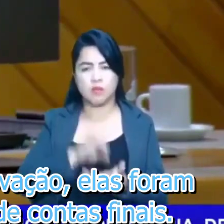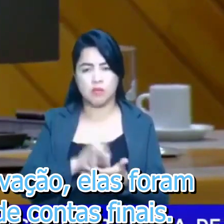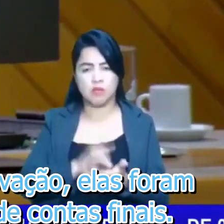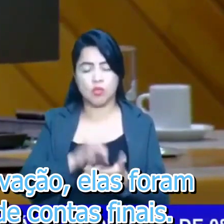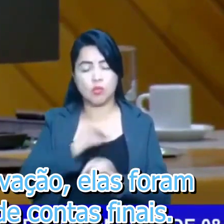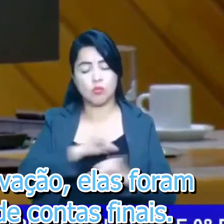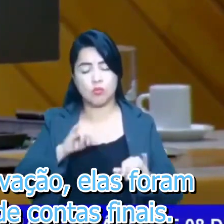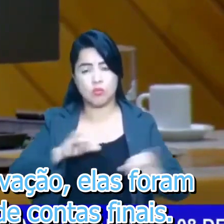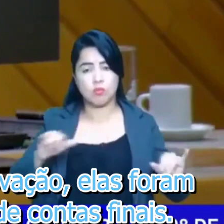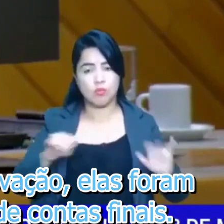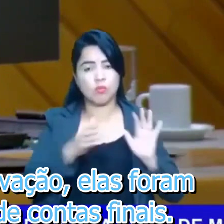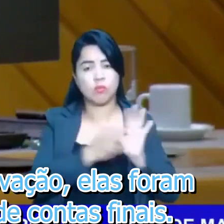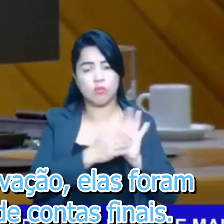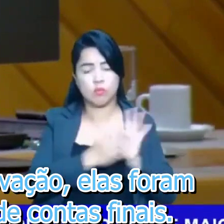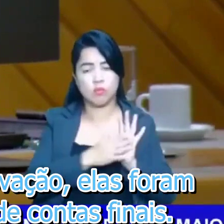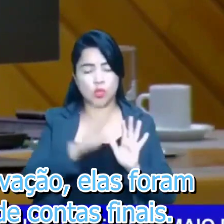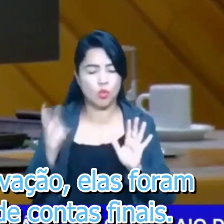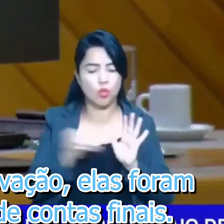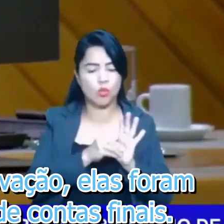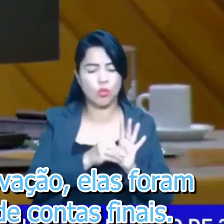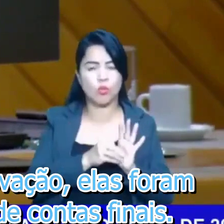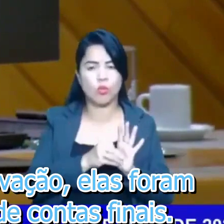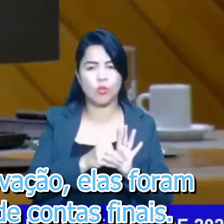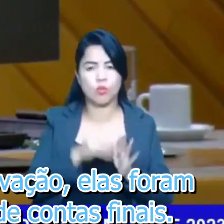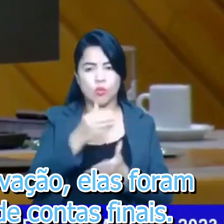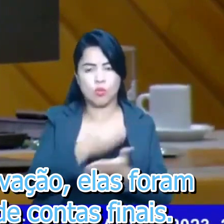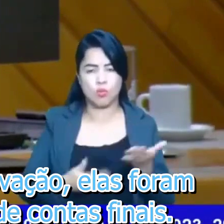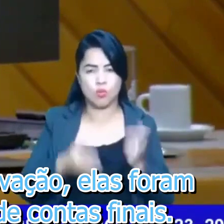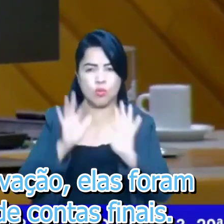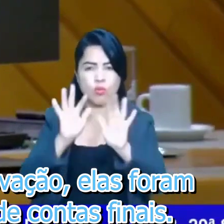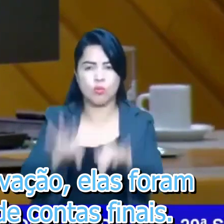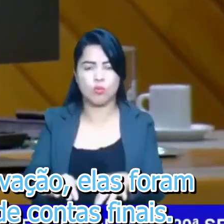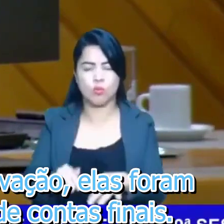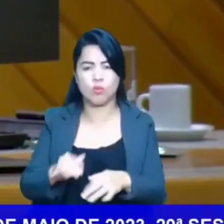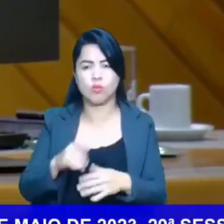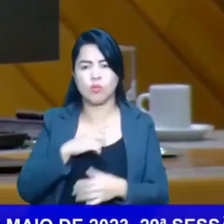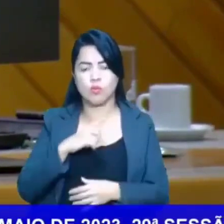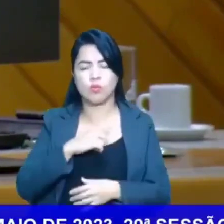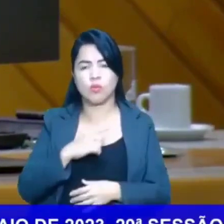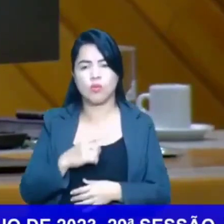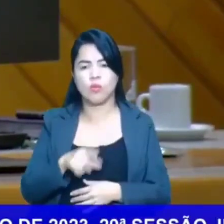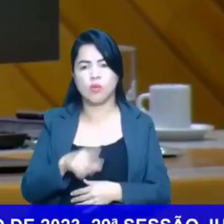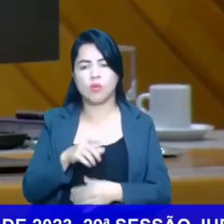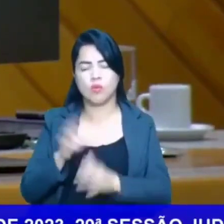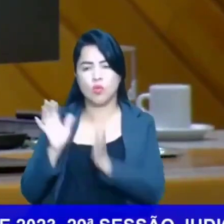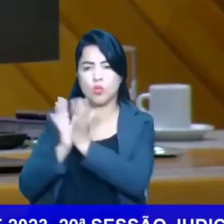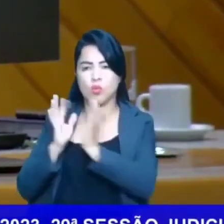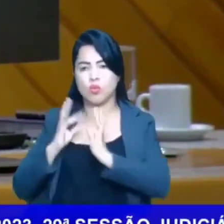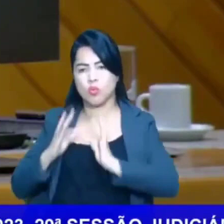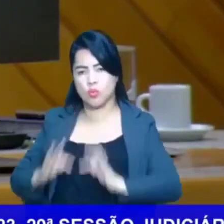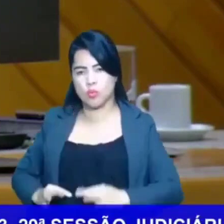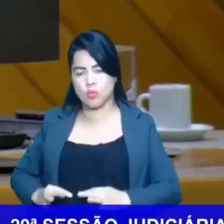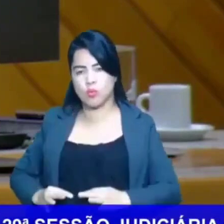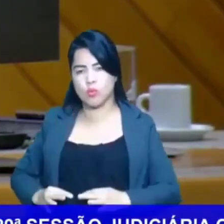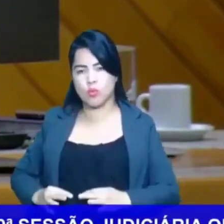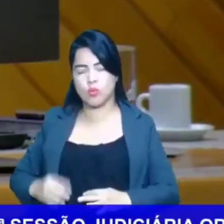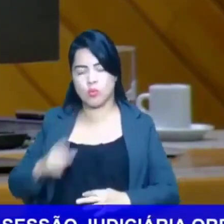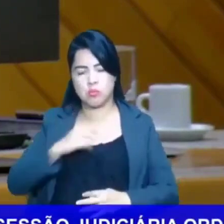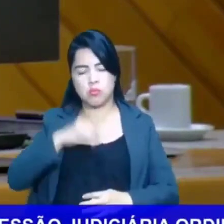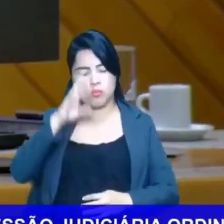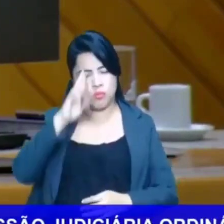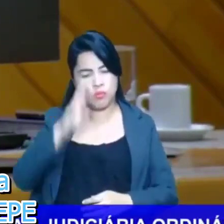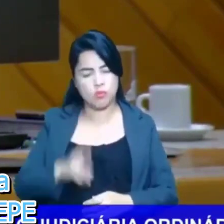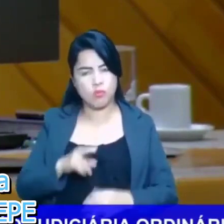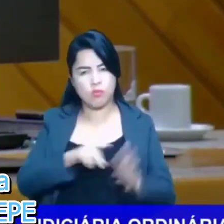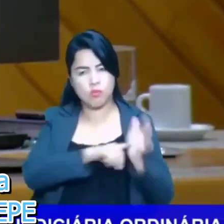devidamente informadas e juntadas por ocasião da prestação de contas finais. Conquanto o órgão ministerial ele possua